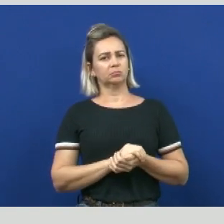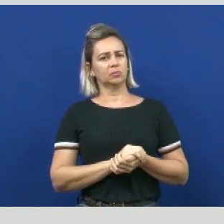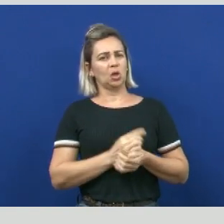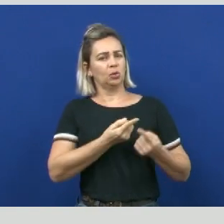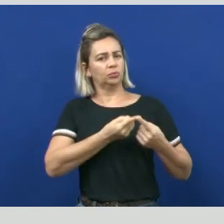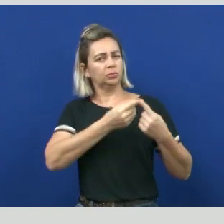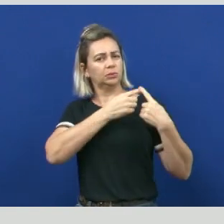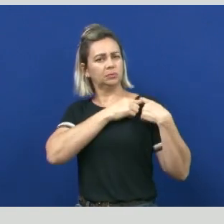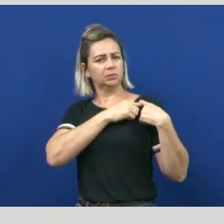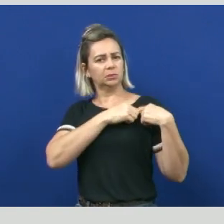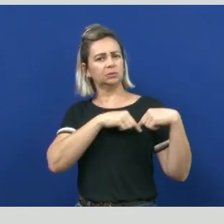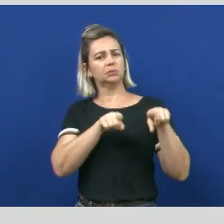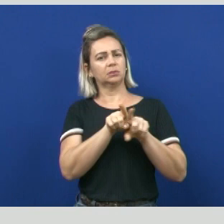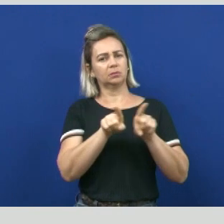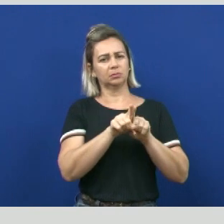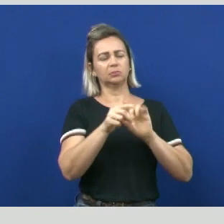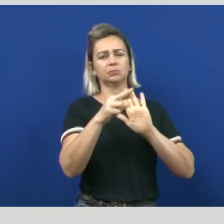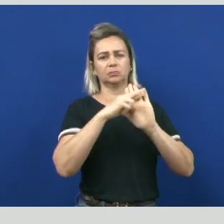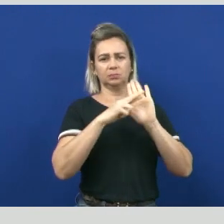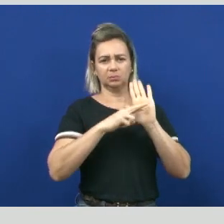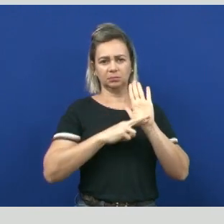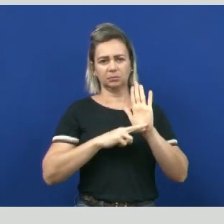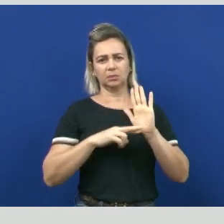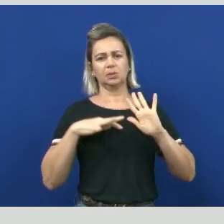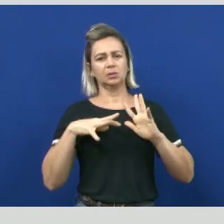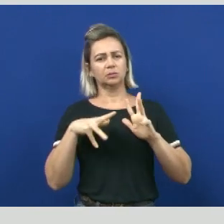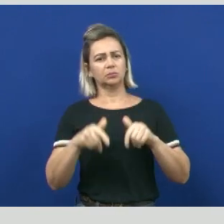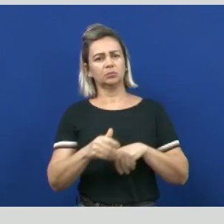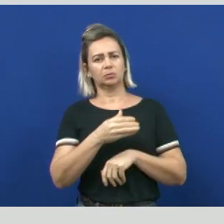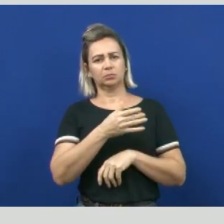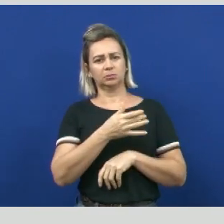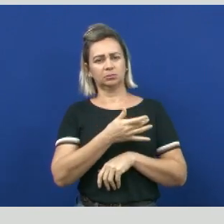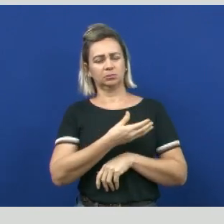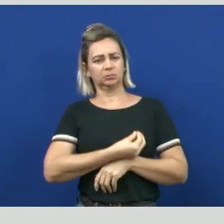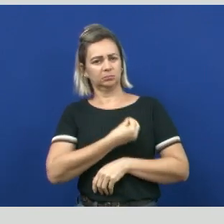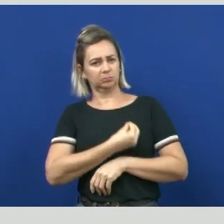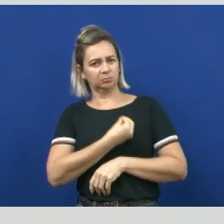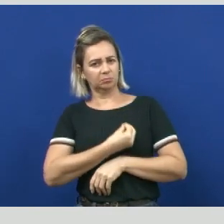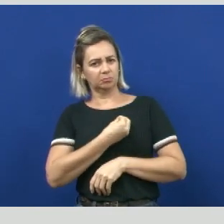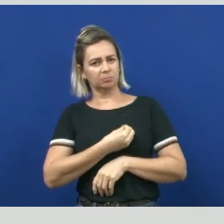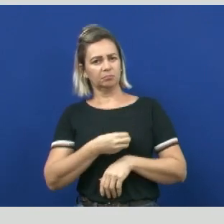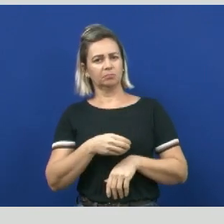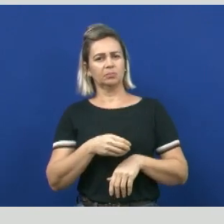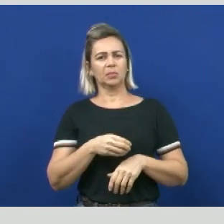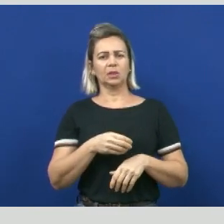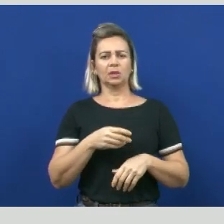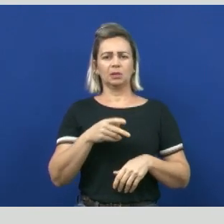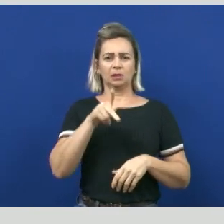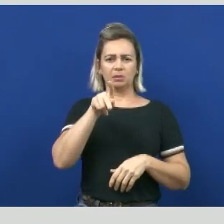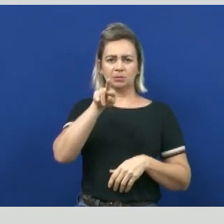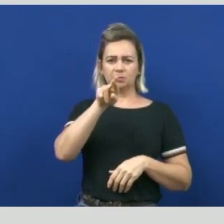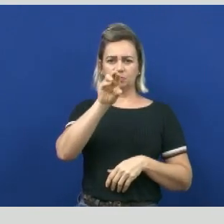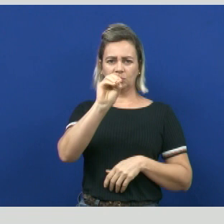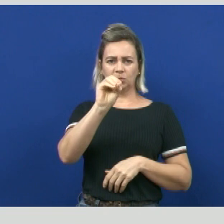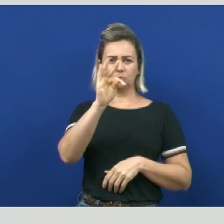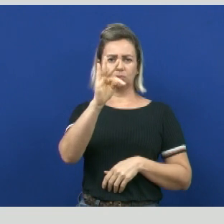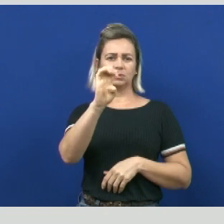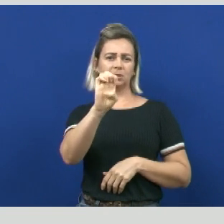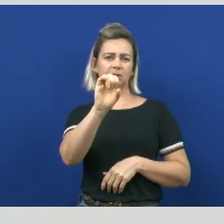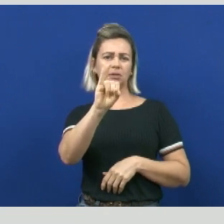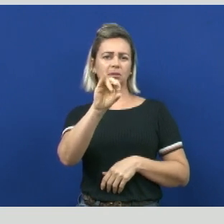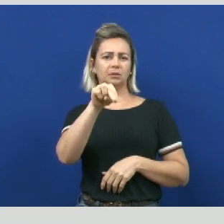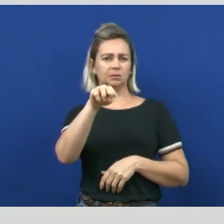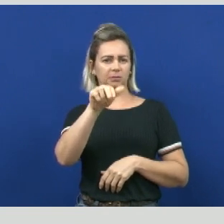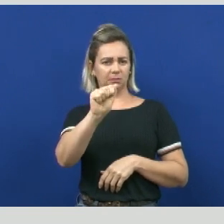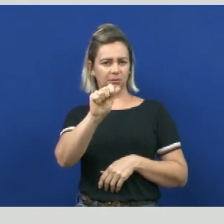seja, elas compõem a estrutura de um ser vivo, né? Nós encontramos aí as proteínas aí fazendo parte, por exemplo,